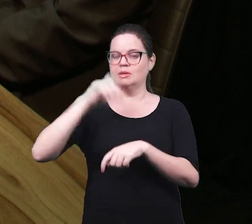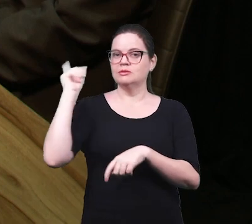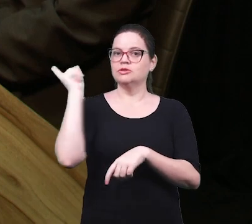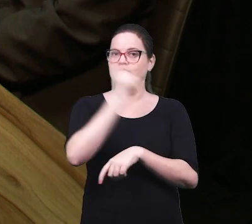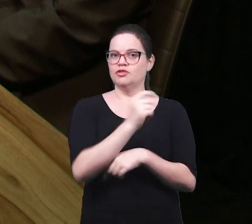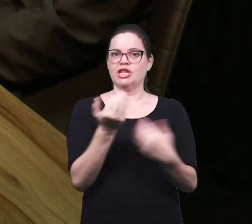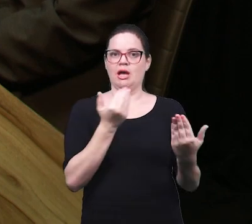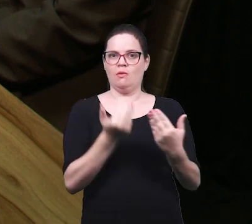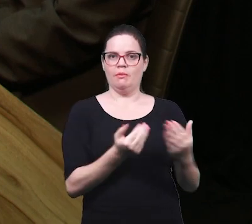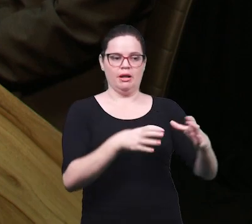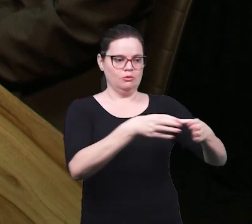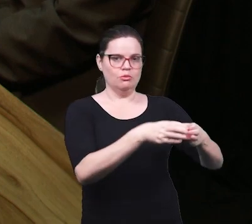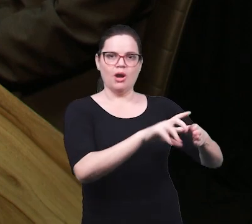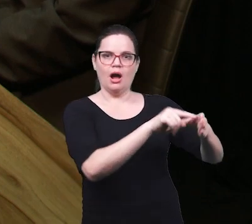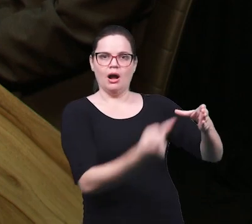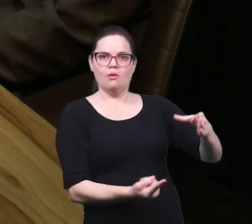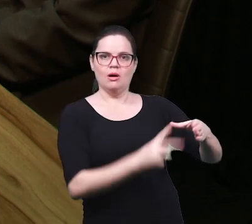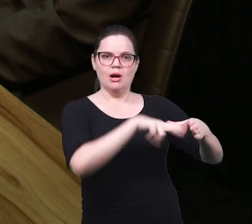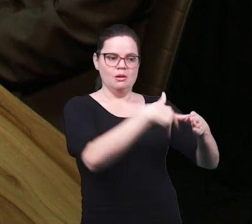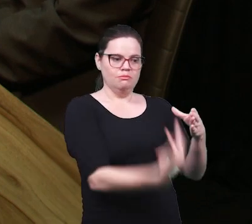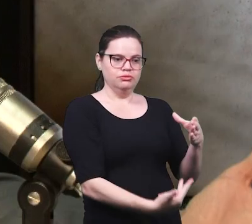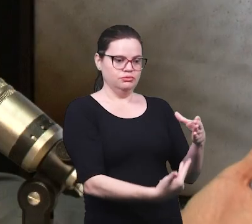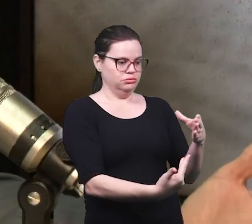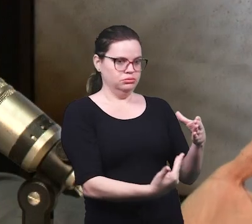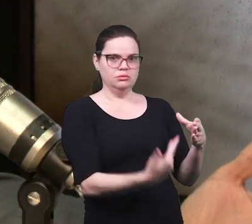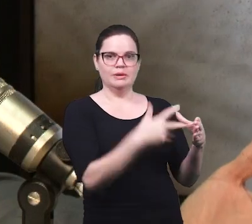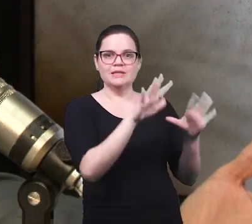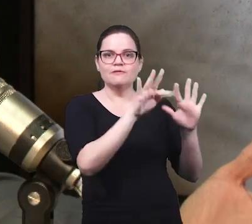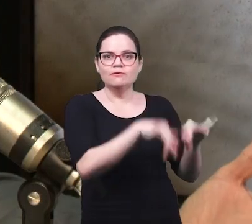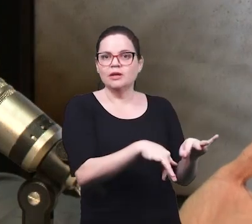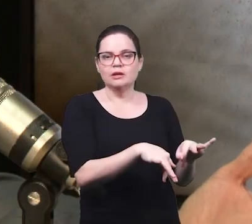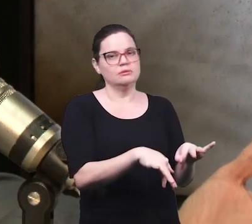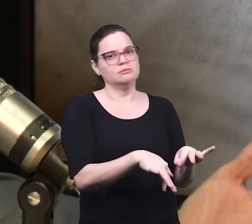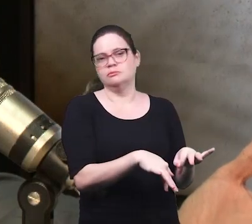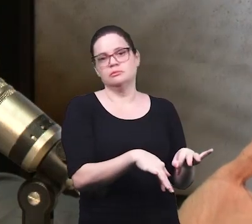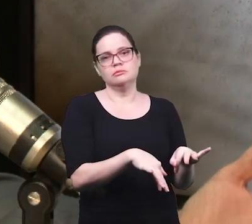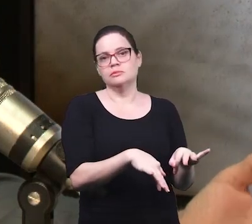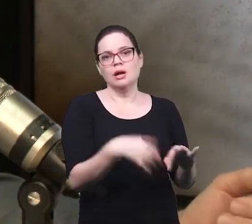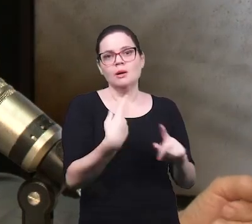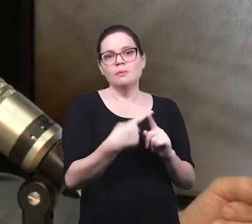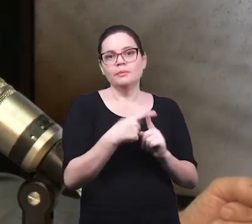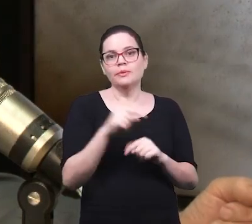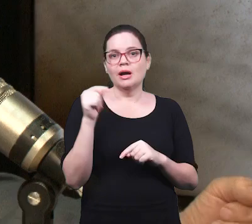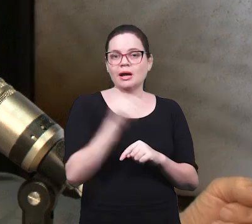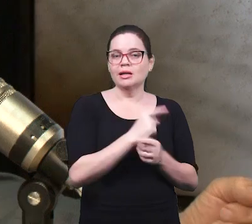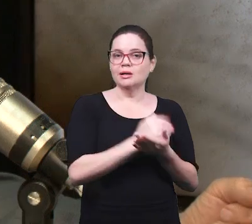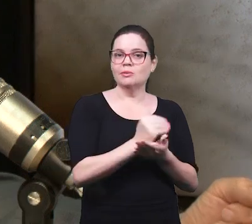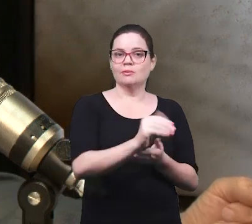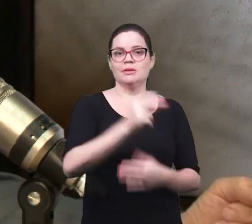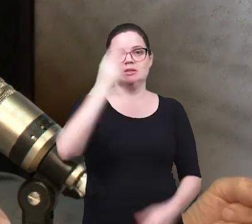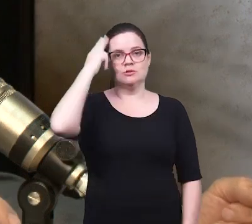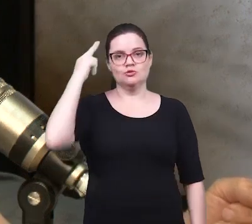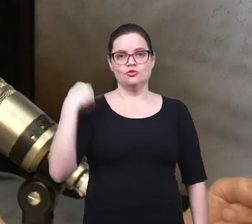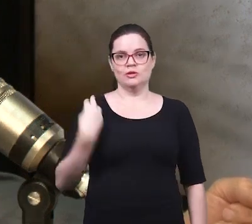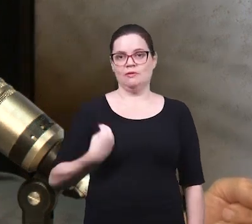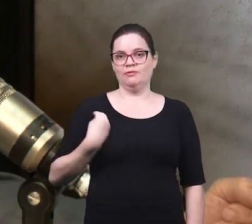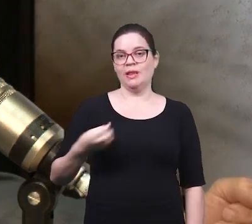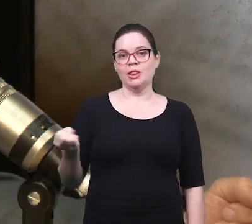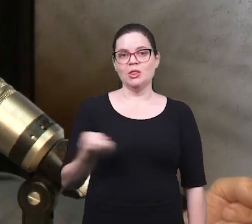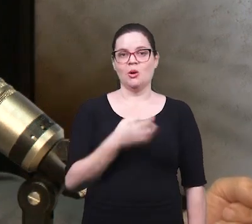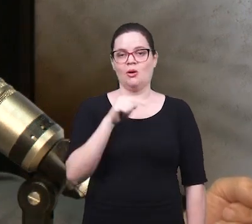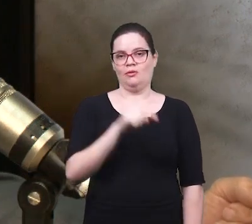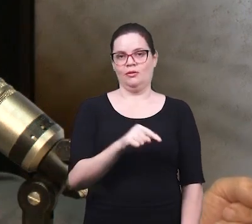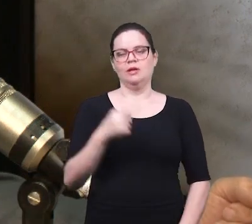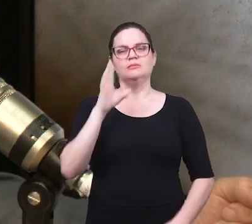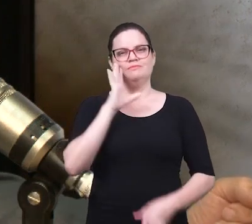são verdadeiras covas, mas não é o fim. Por quê? Porque ali estava iniciando na